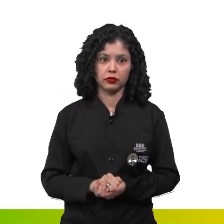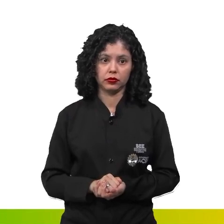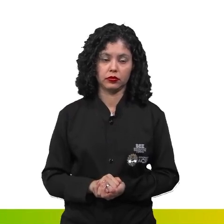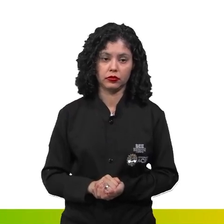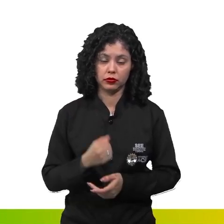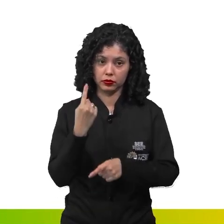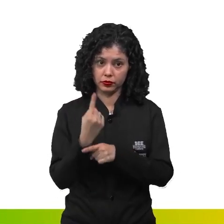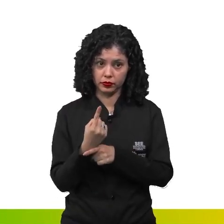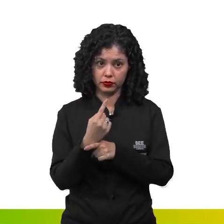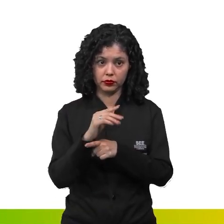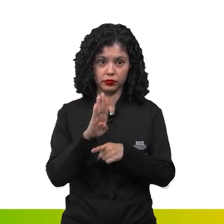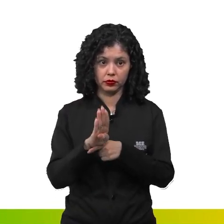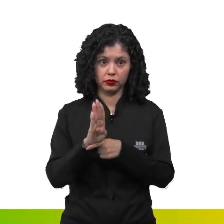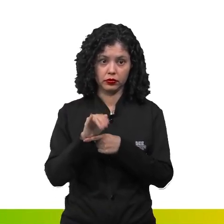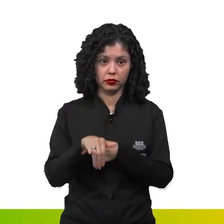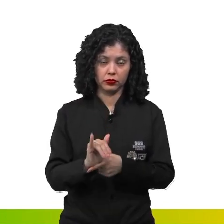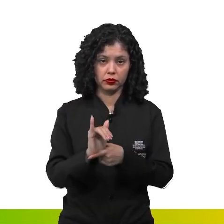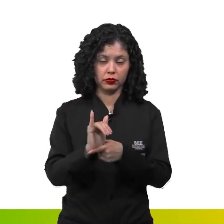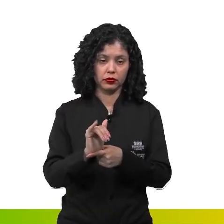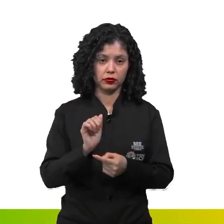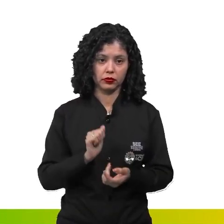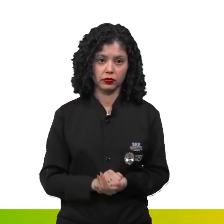Um byte